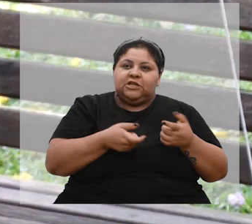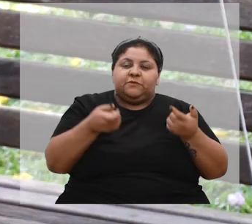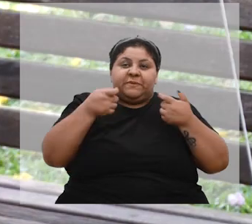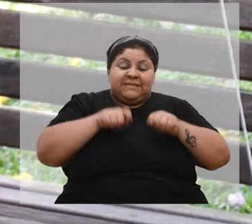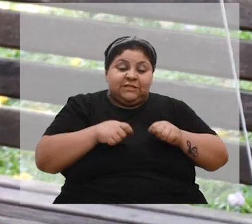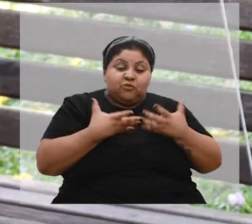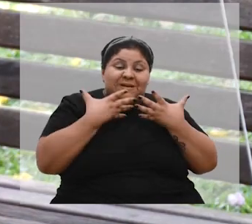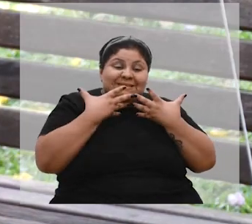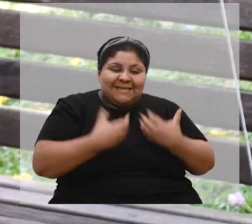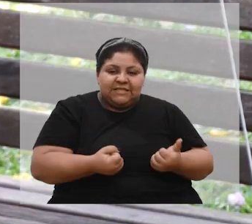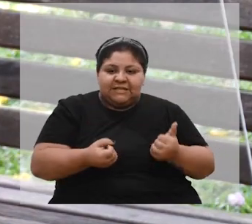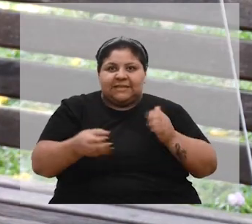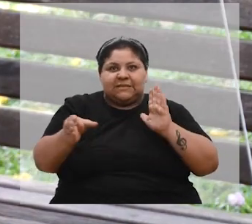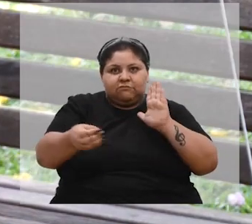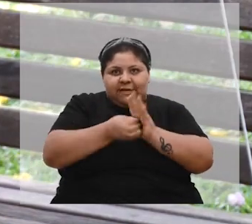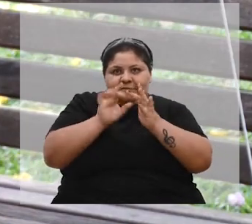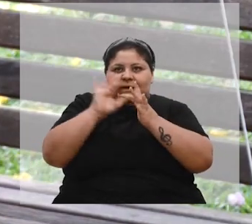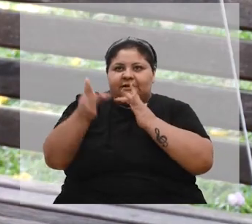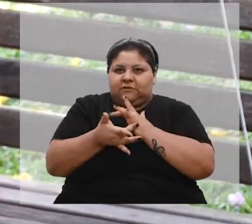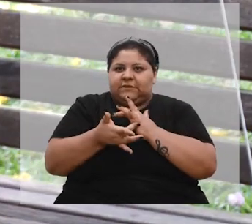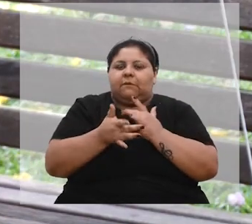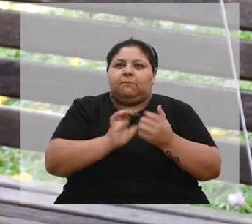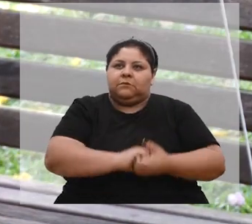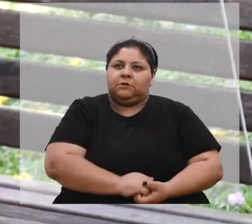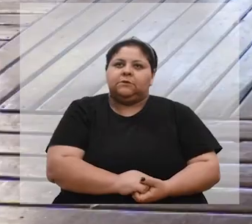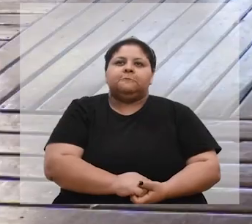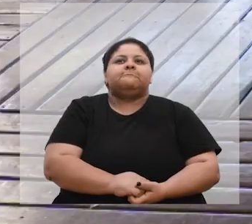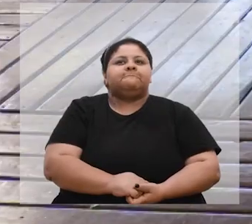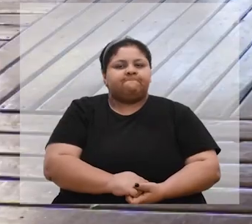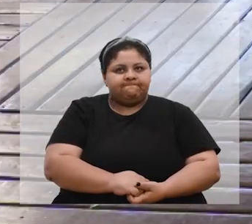procura validação, eu acho, numa rede social.